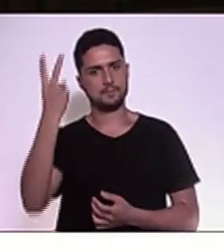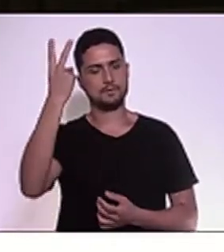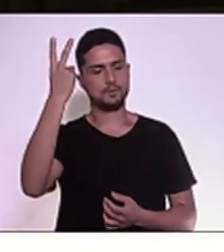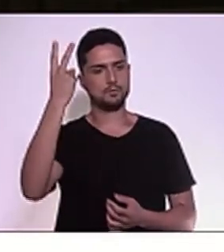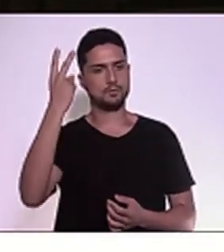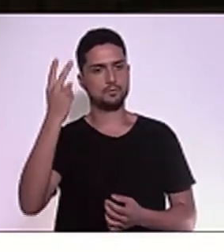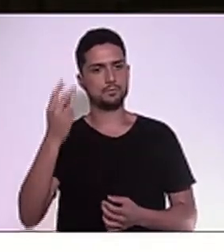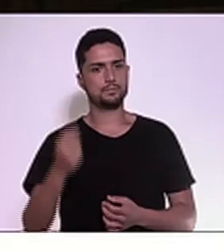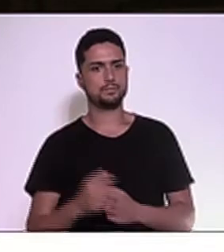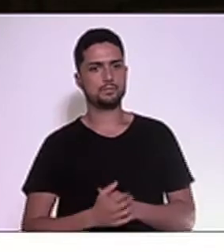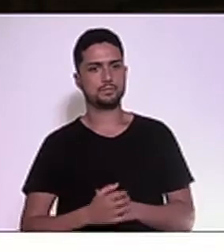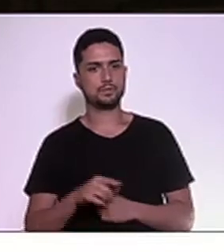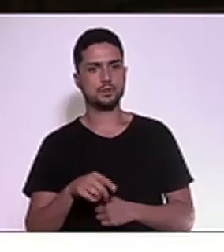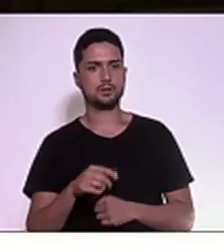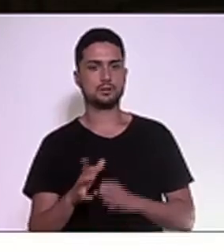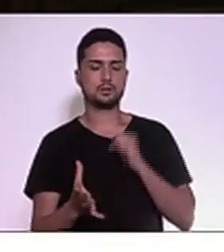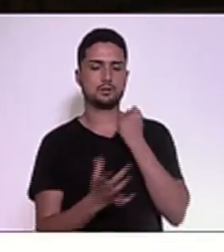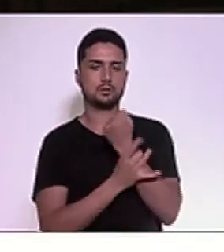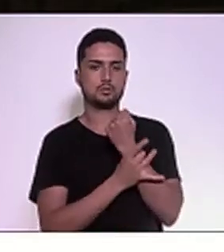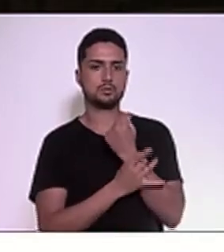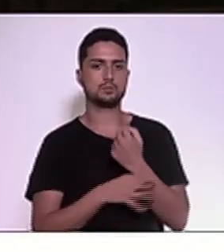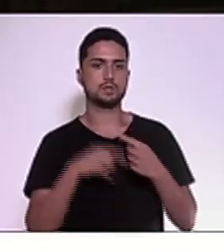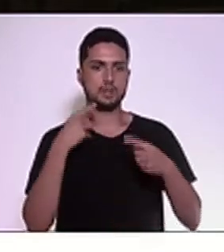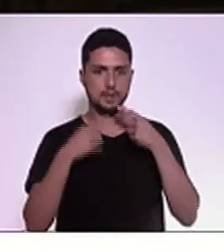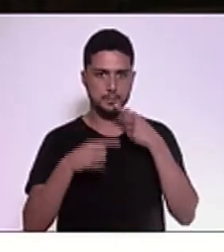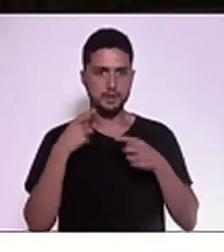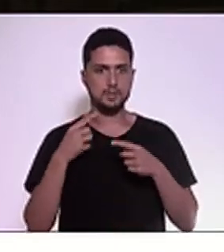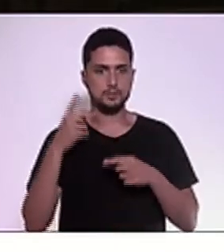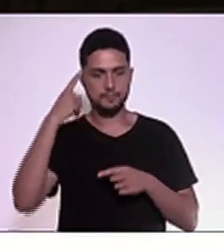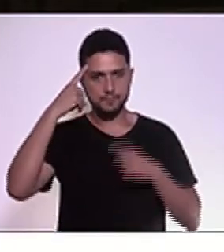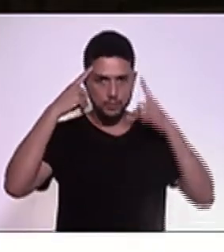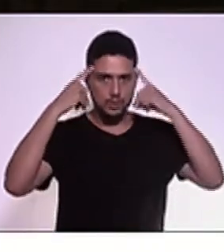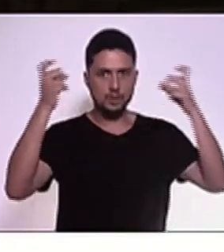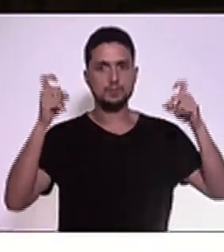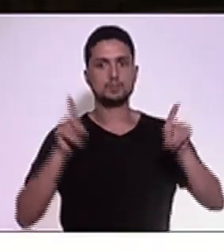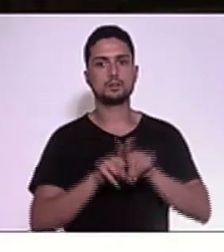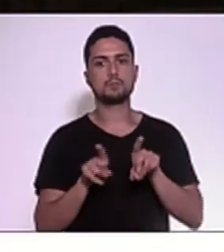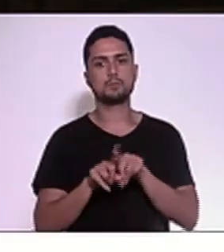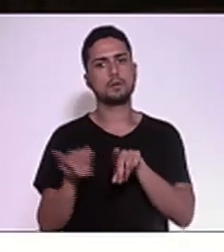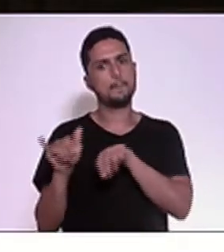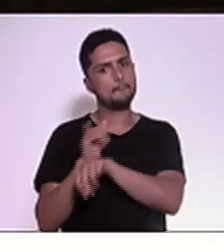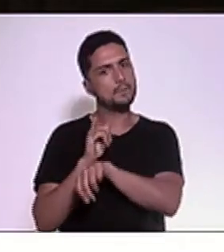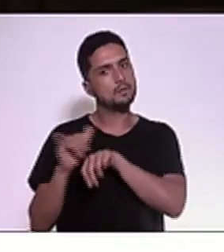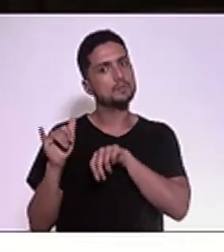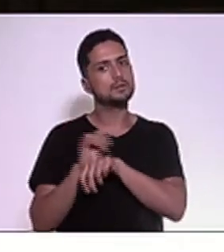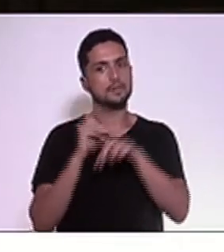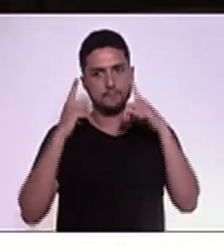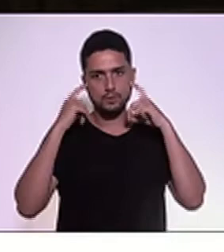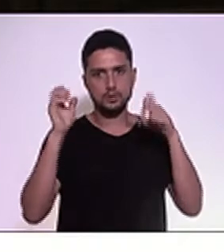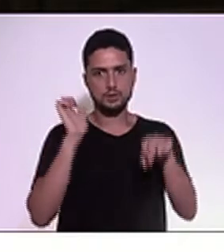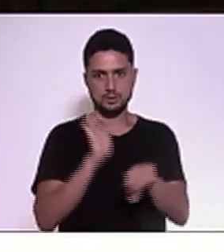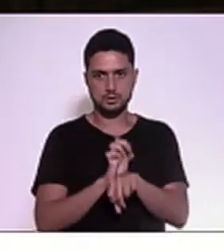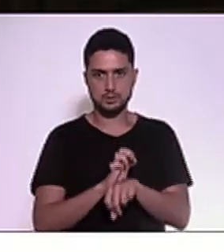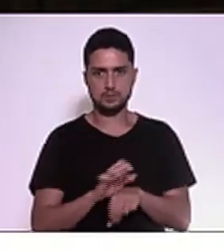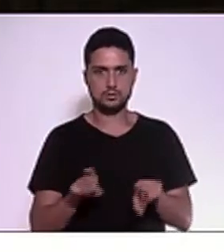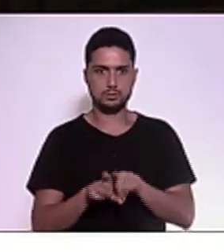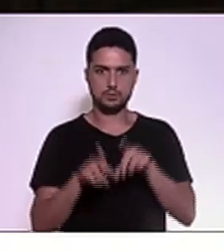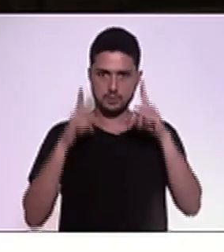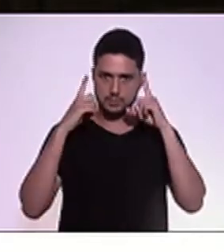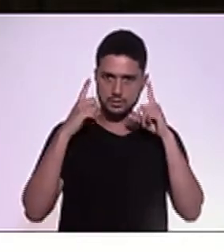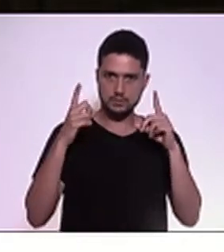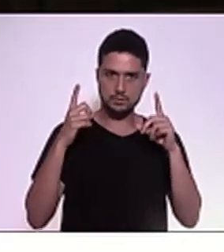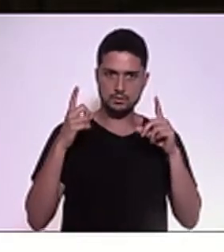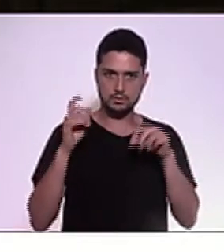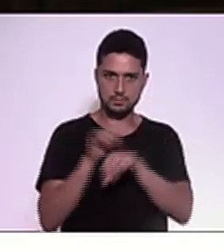a necessidade de aprofundar o combate à violência, de prevenir a violência no Estado, e a prevenção é,